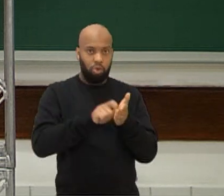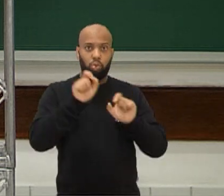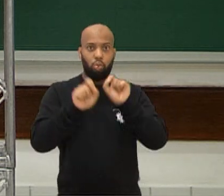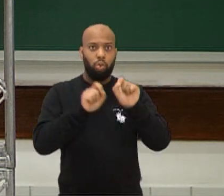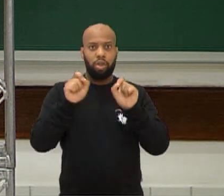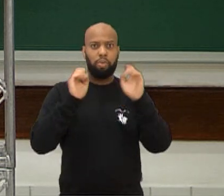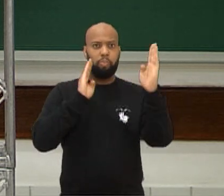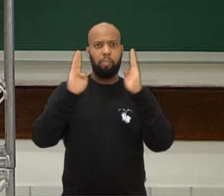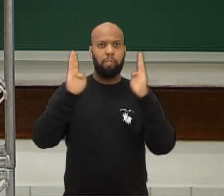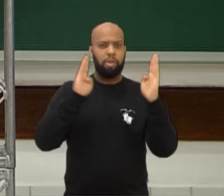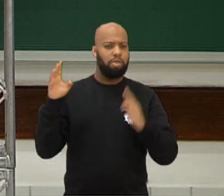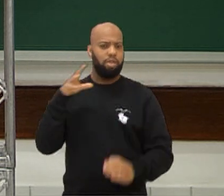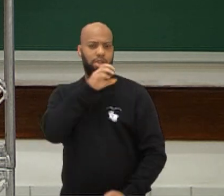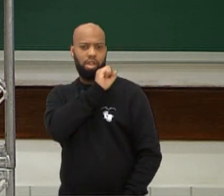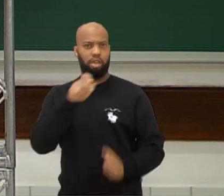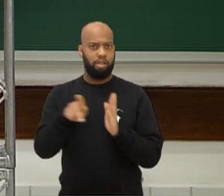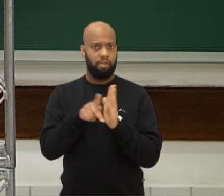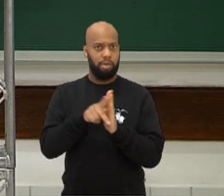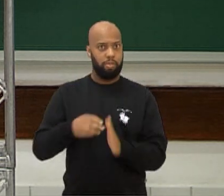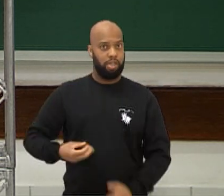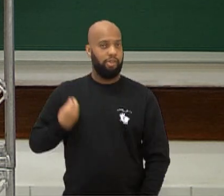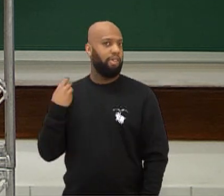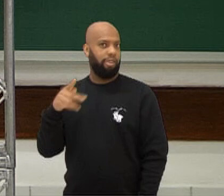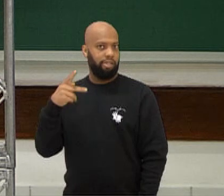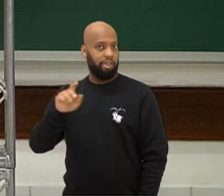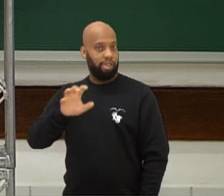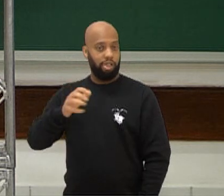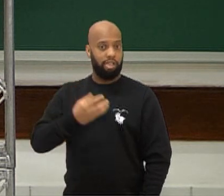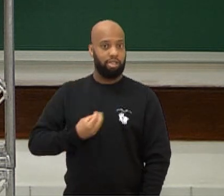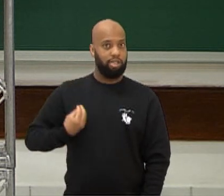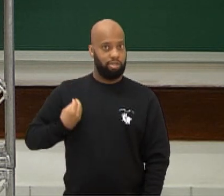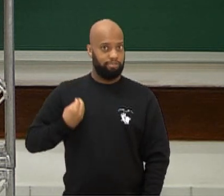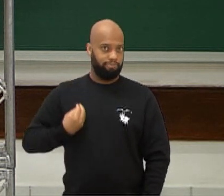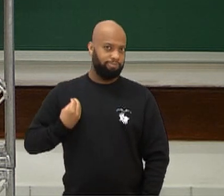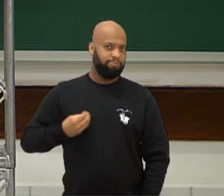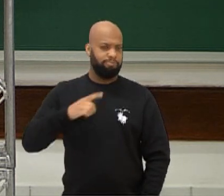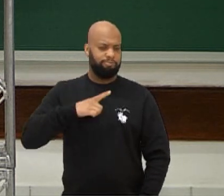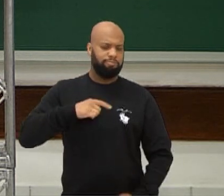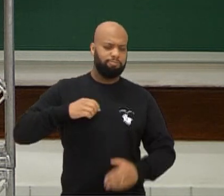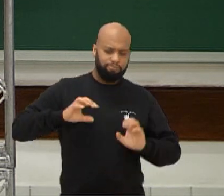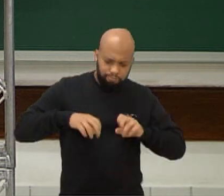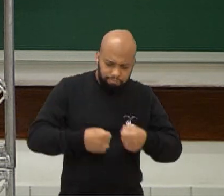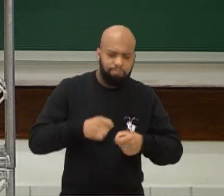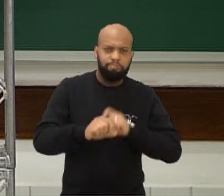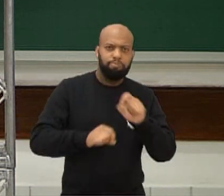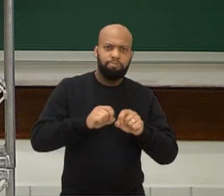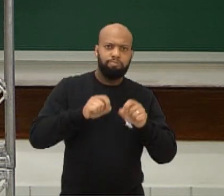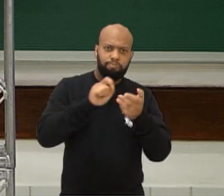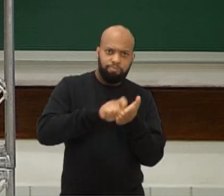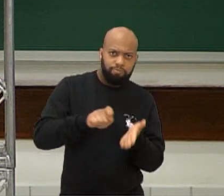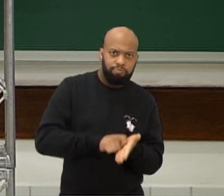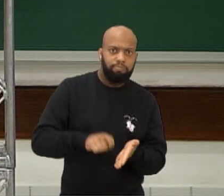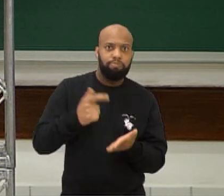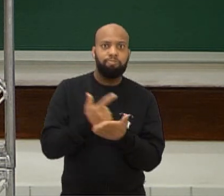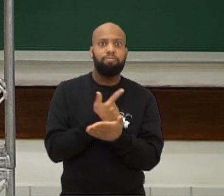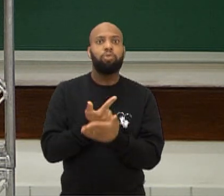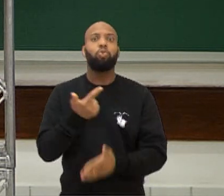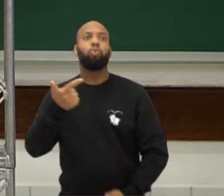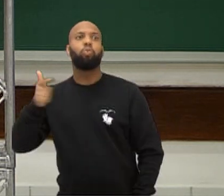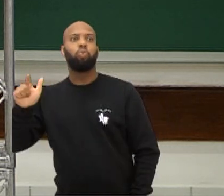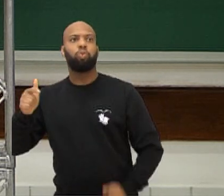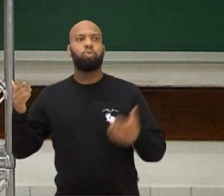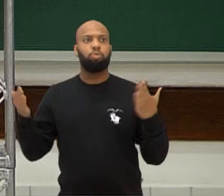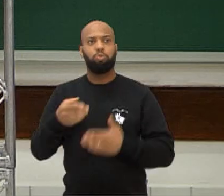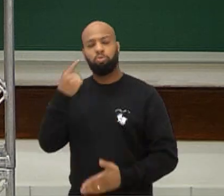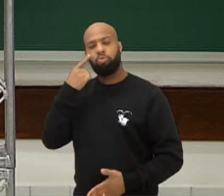muito breve da vida dele. E o livro na qual ele se dedicou durante mais tempo é o livro